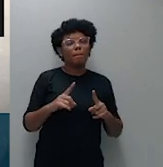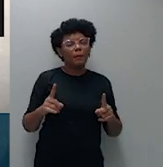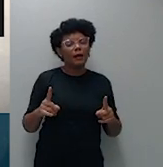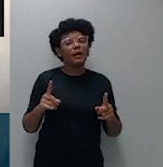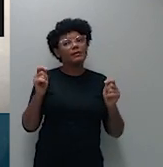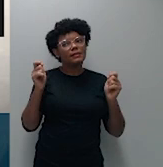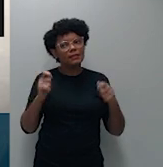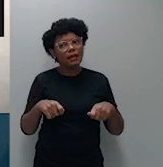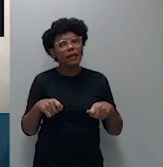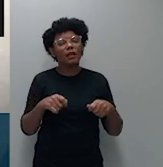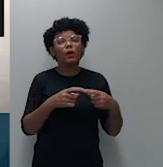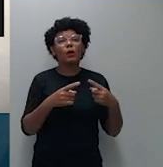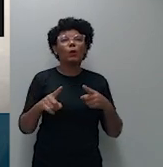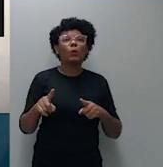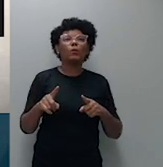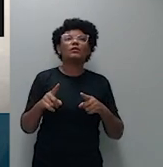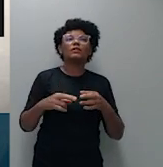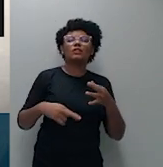de